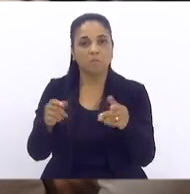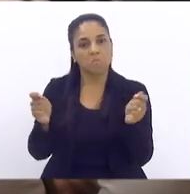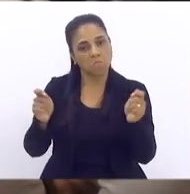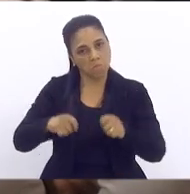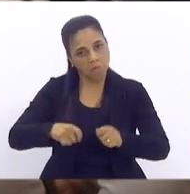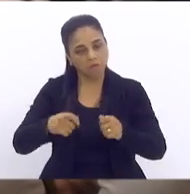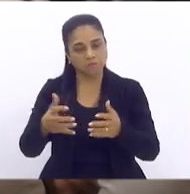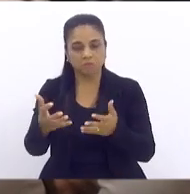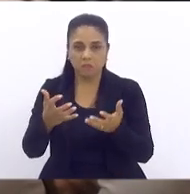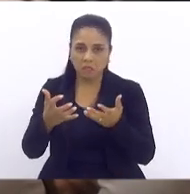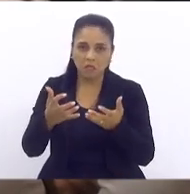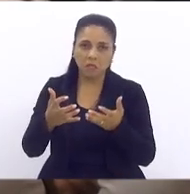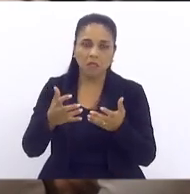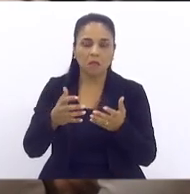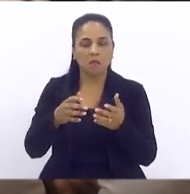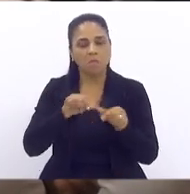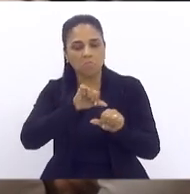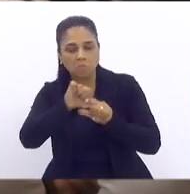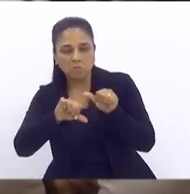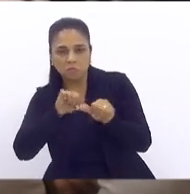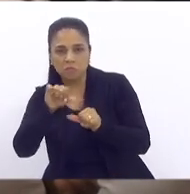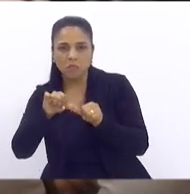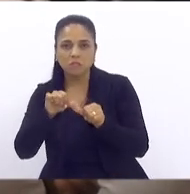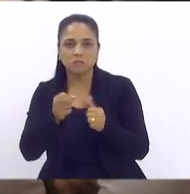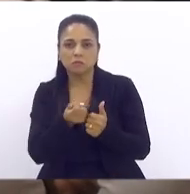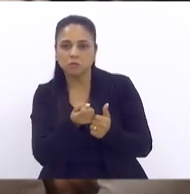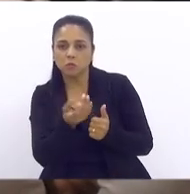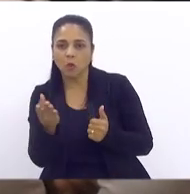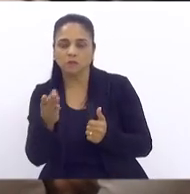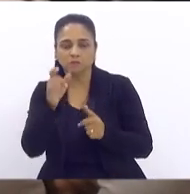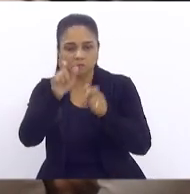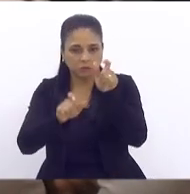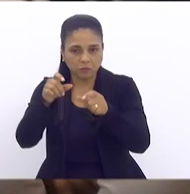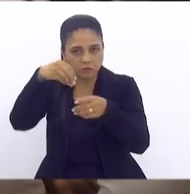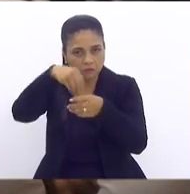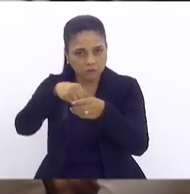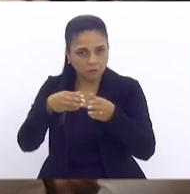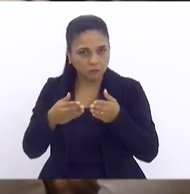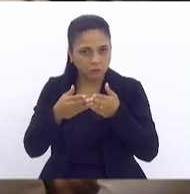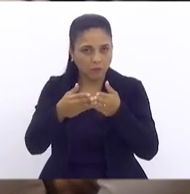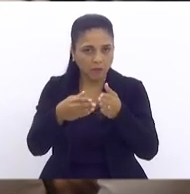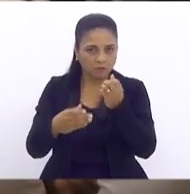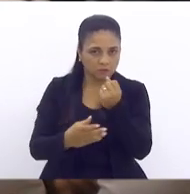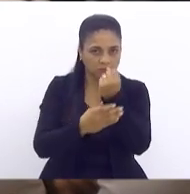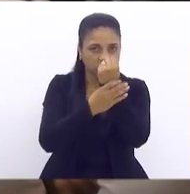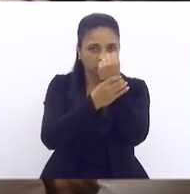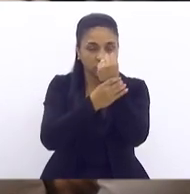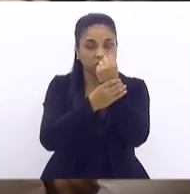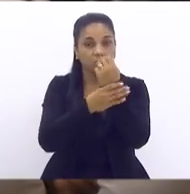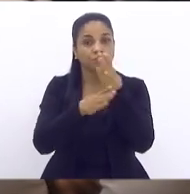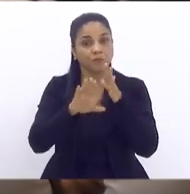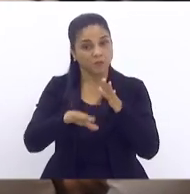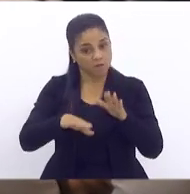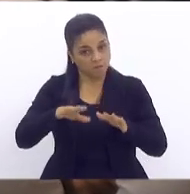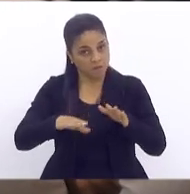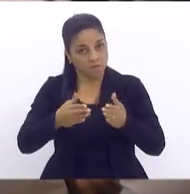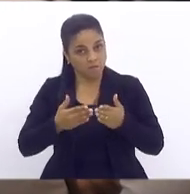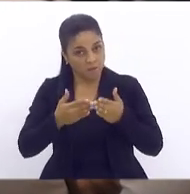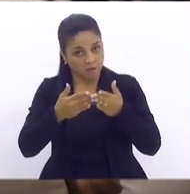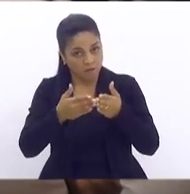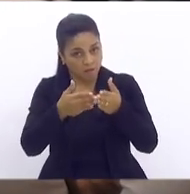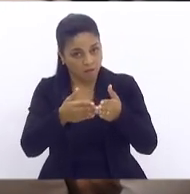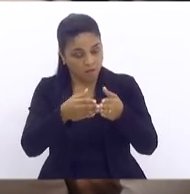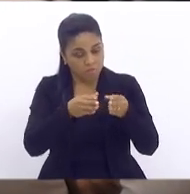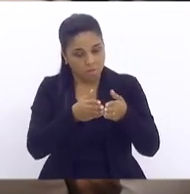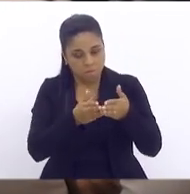requerer uma ou outra alteração daquela tripulação mínima de segurança. Tanto que quando uma embarcação ela é movimentada de